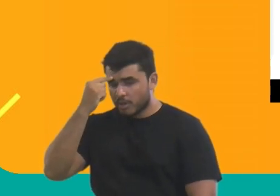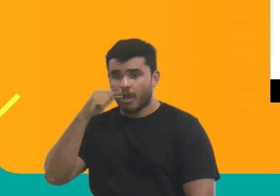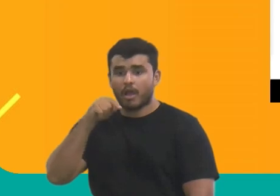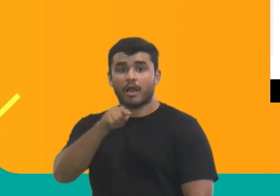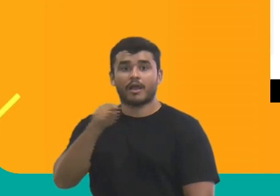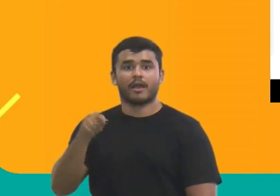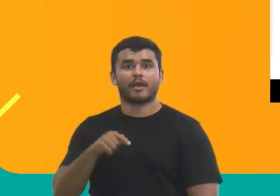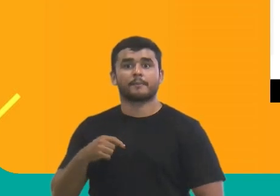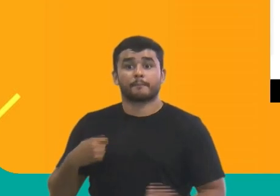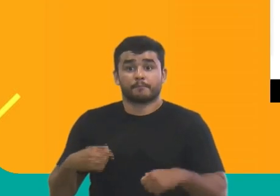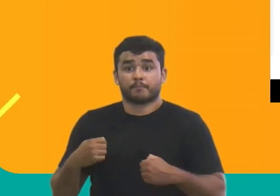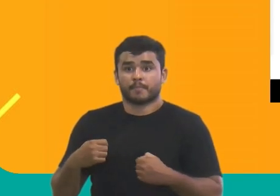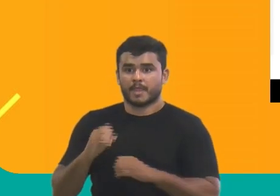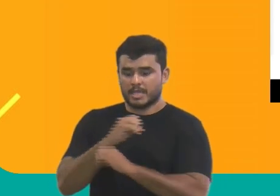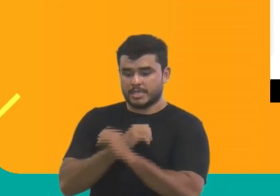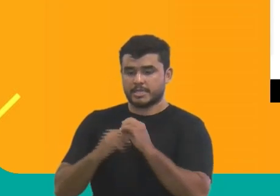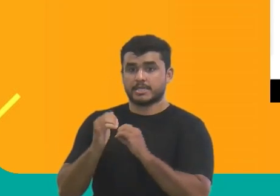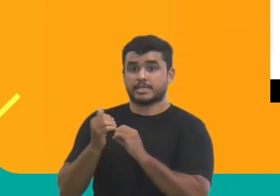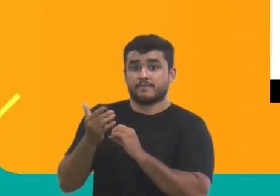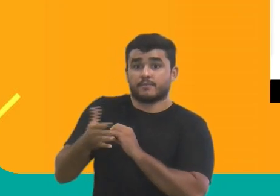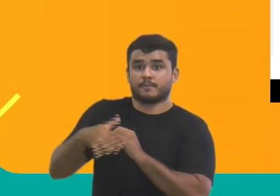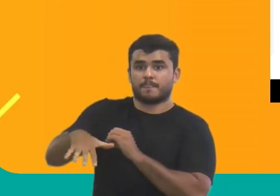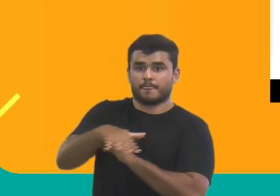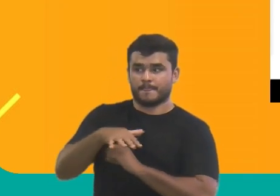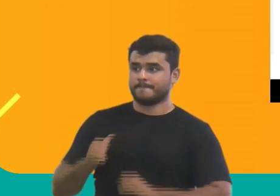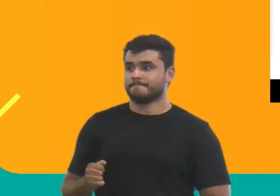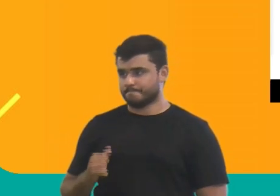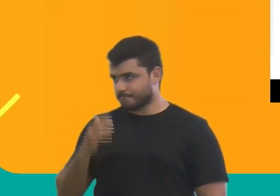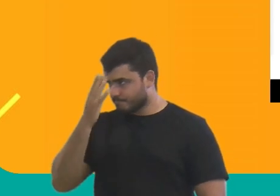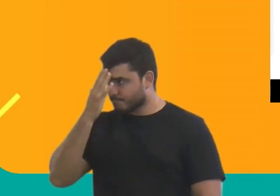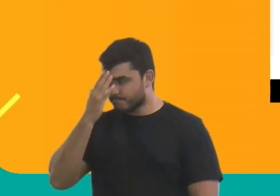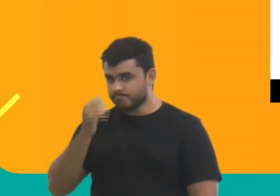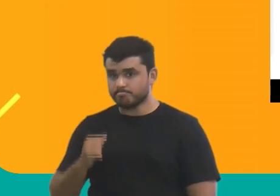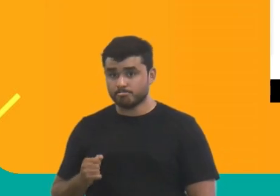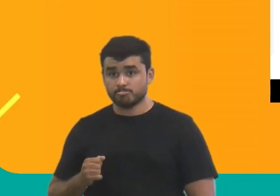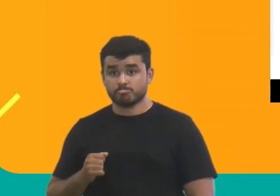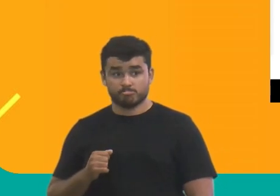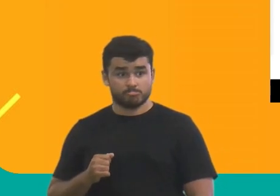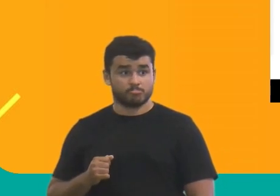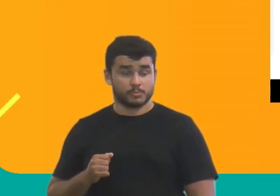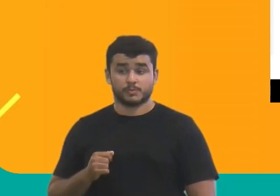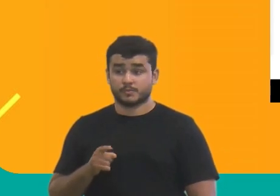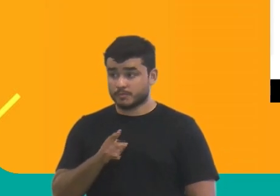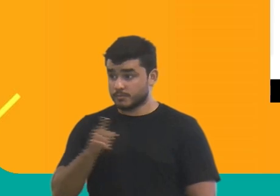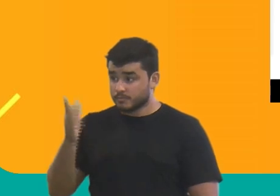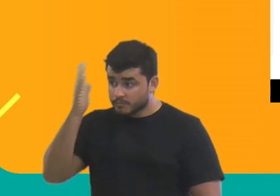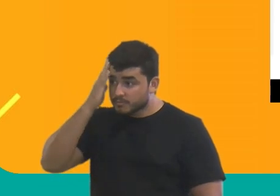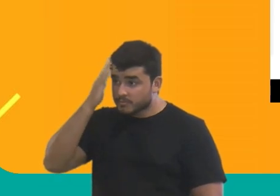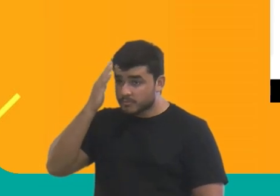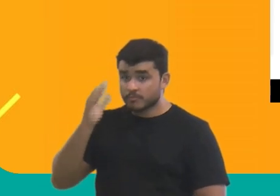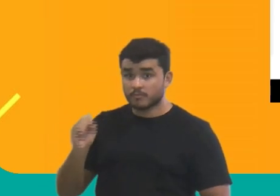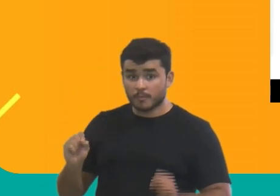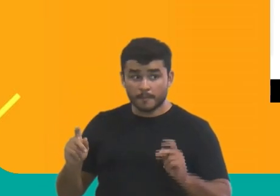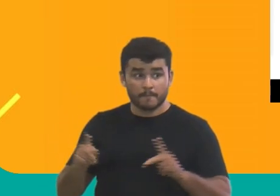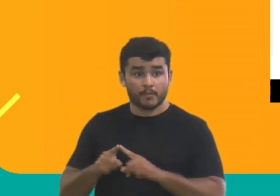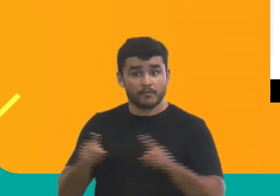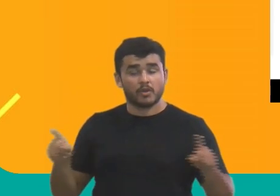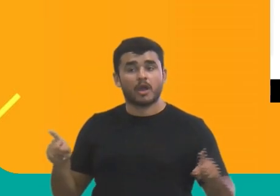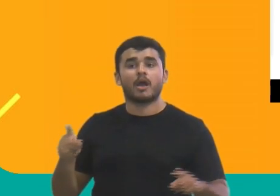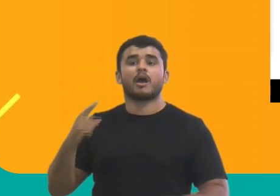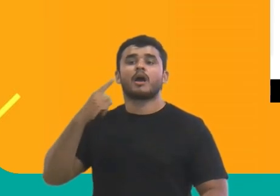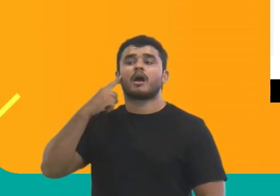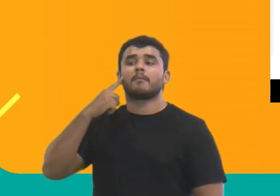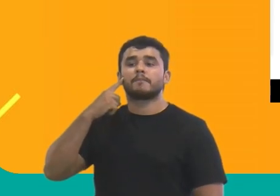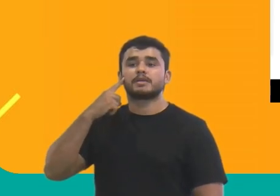meio externo à célula. Exatamente para manter uma concentração ideal, para que dentro da